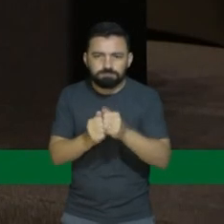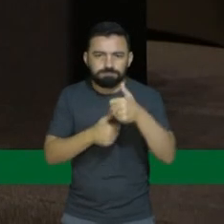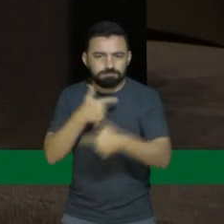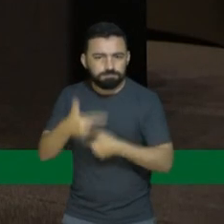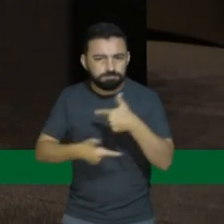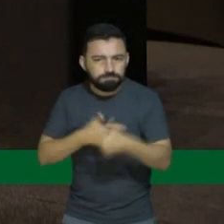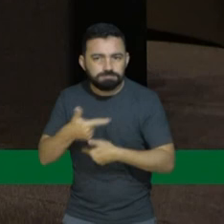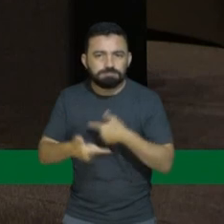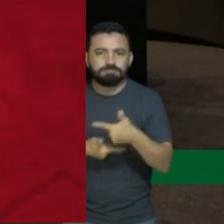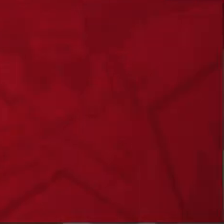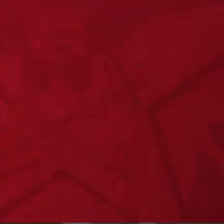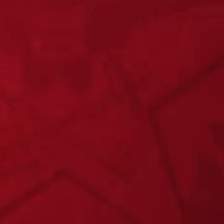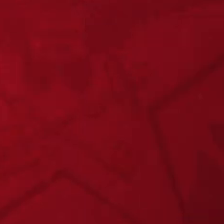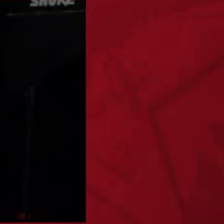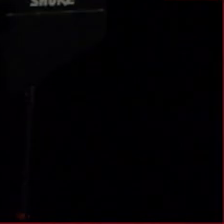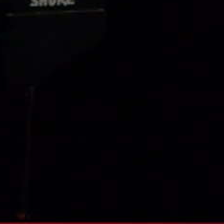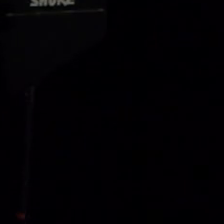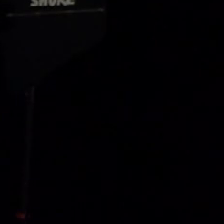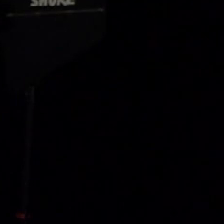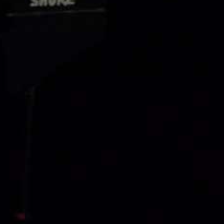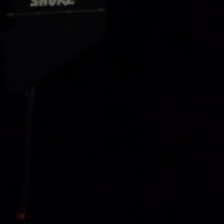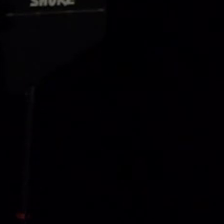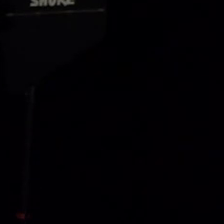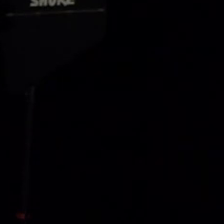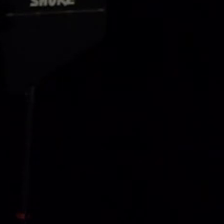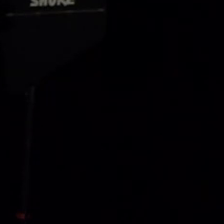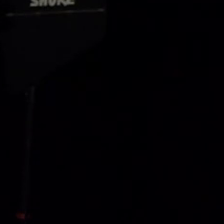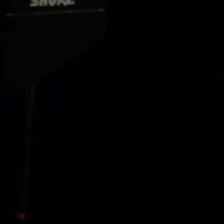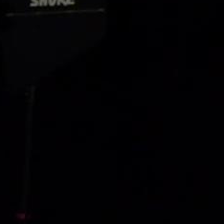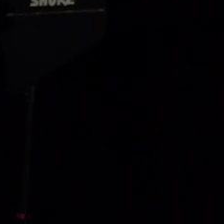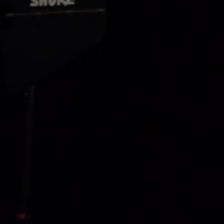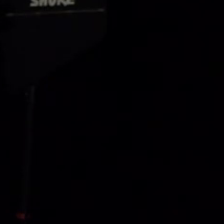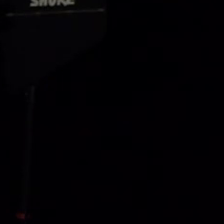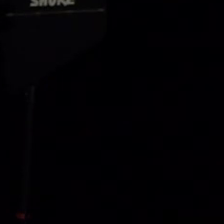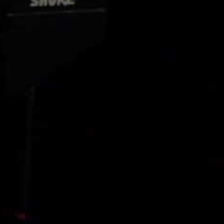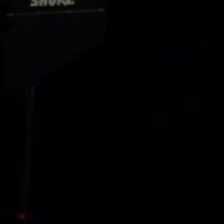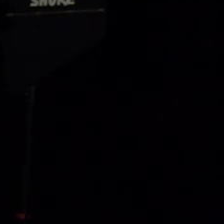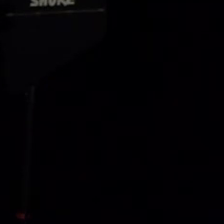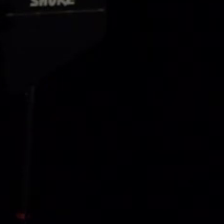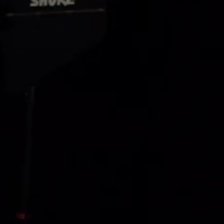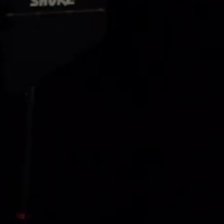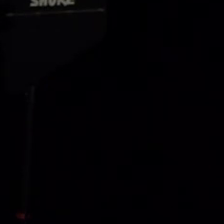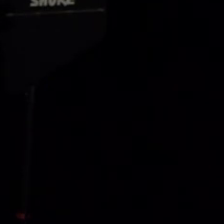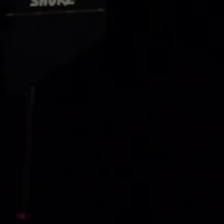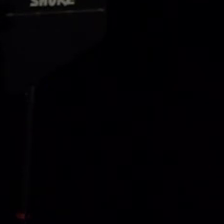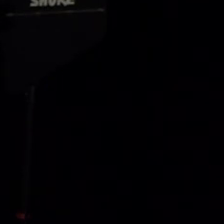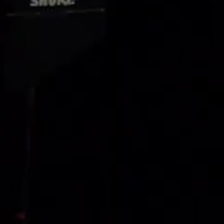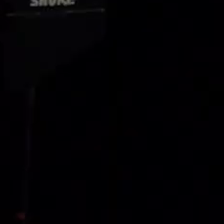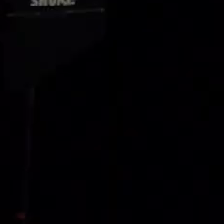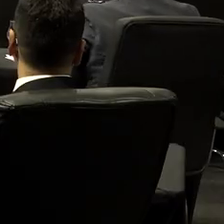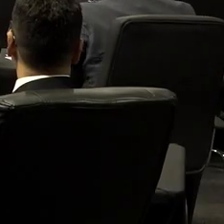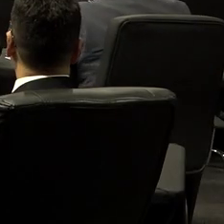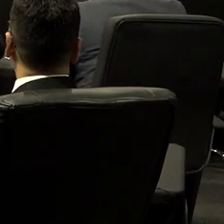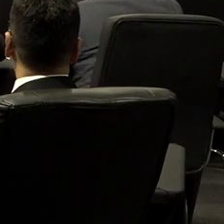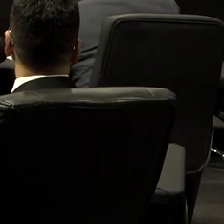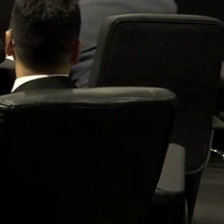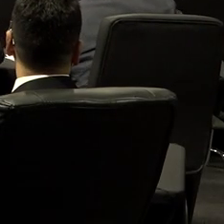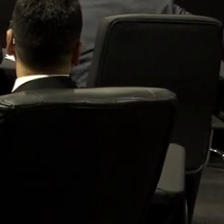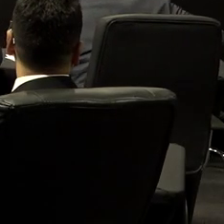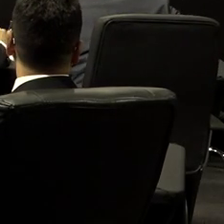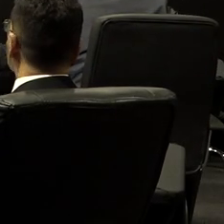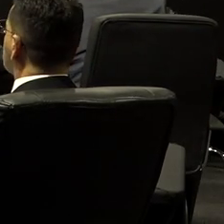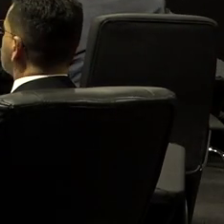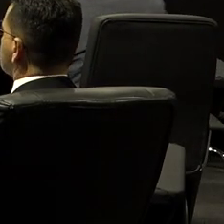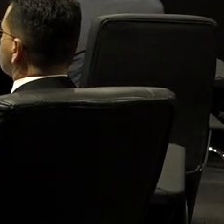prol de uma causa. A presidente da Associação Viva Parkinson Blumenau, Margit Mafra,